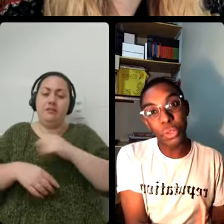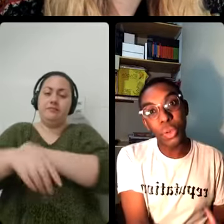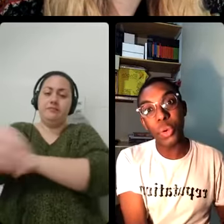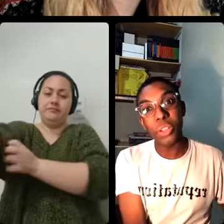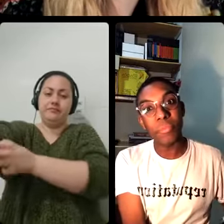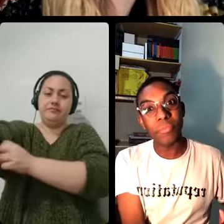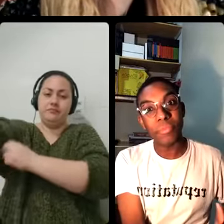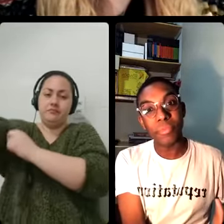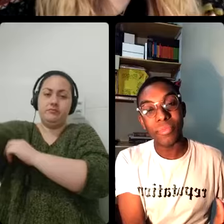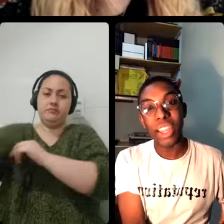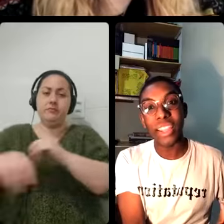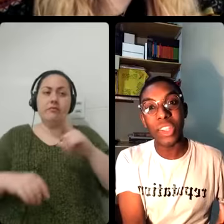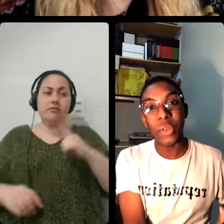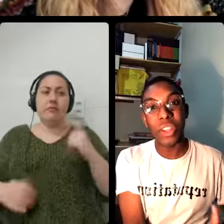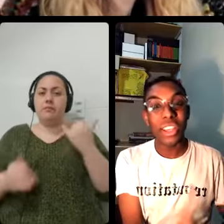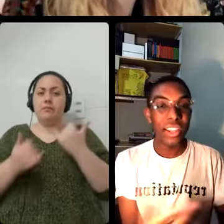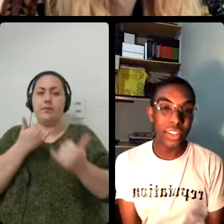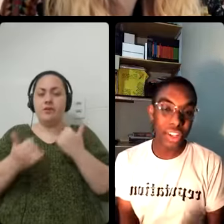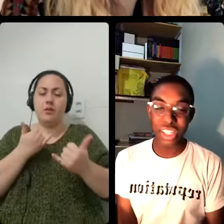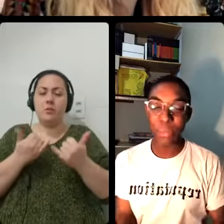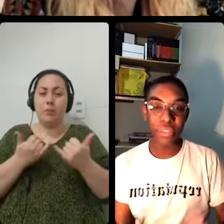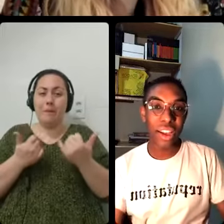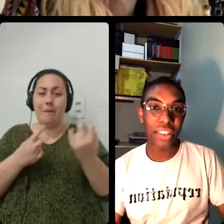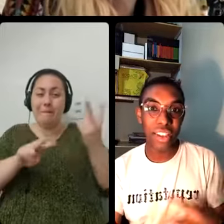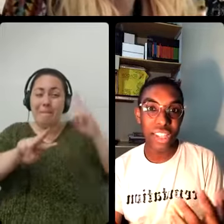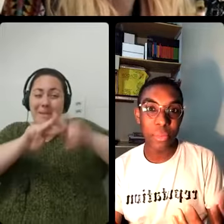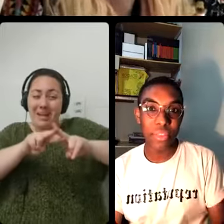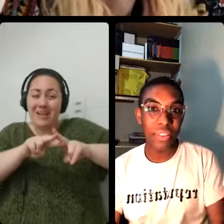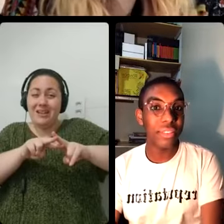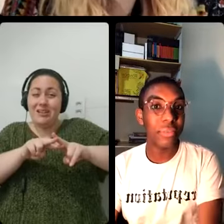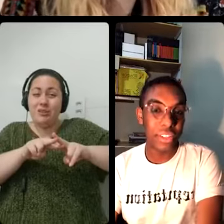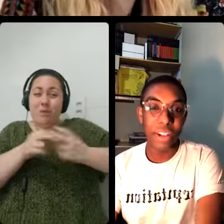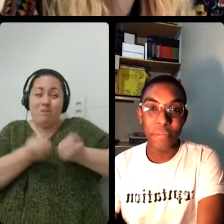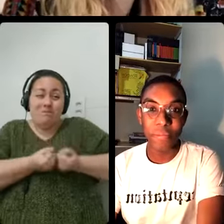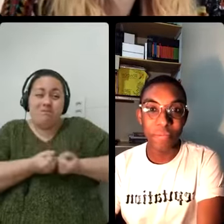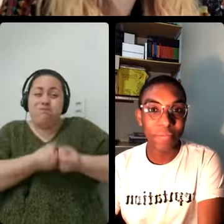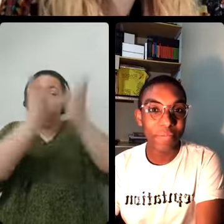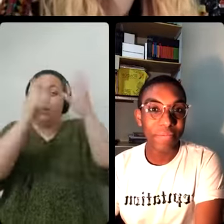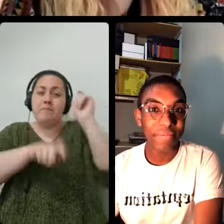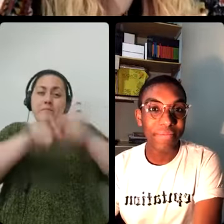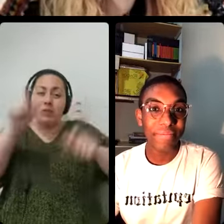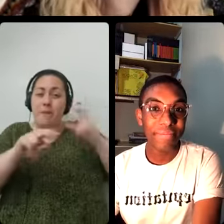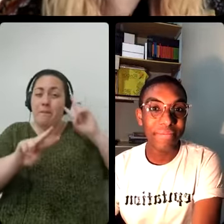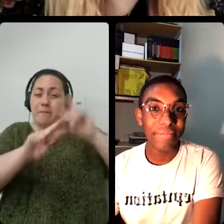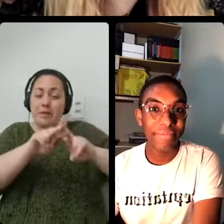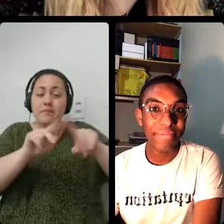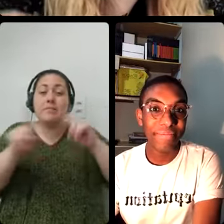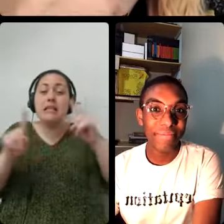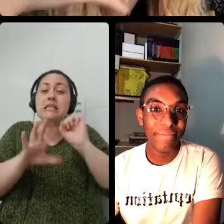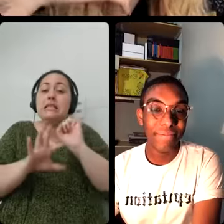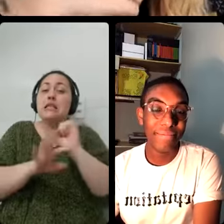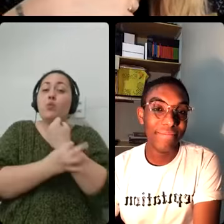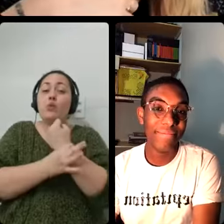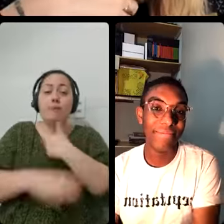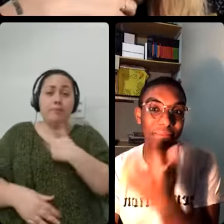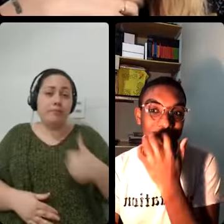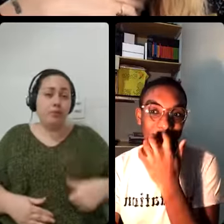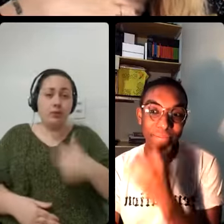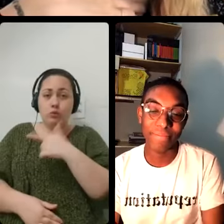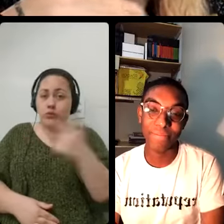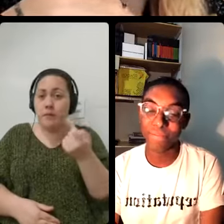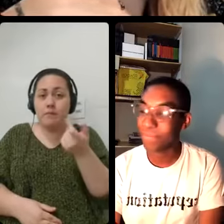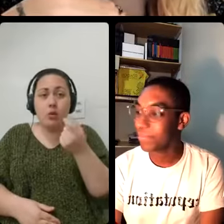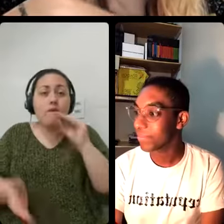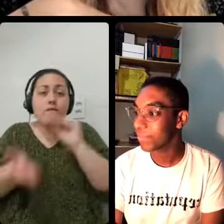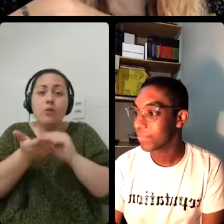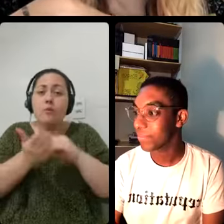pública muito ruim, né? Então, isso que a gente sempre fala, isso que eu sempre falo. Pode falar. E fico pensando assim também,